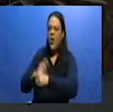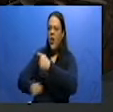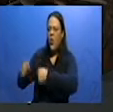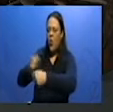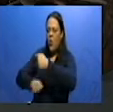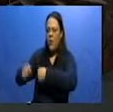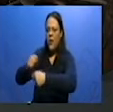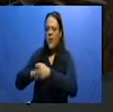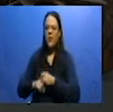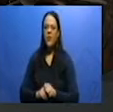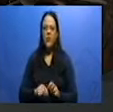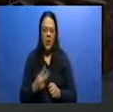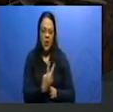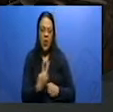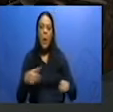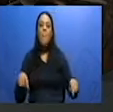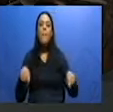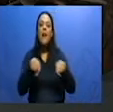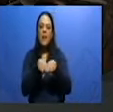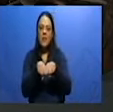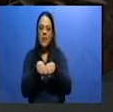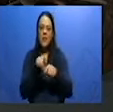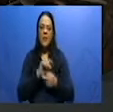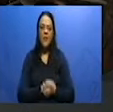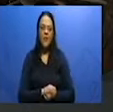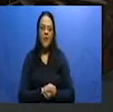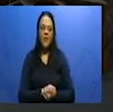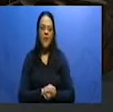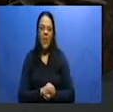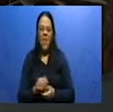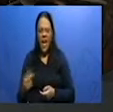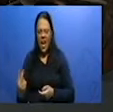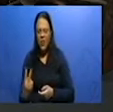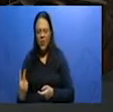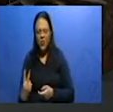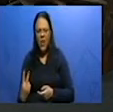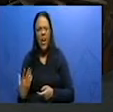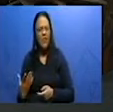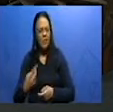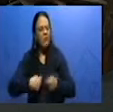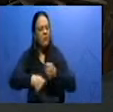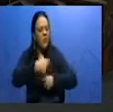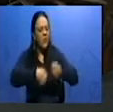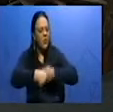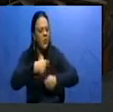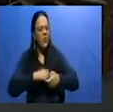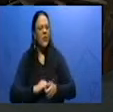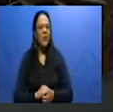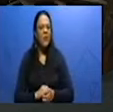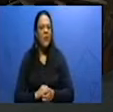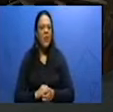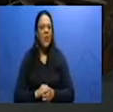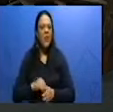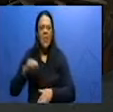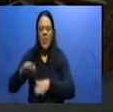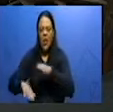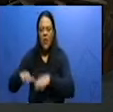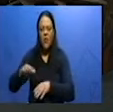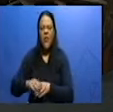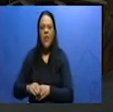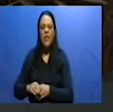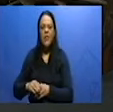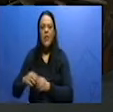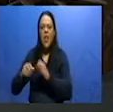negócio, que eu acho que a gente também vai lucrar por aí, né? Era a ideia dos reis. No início do